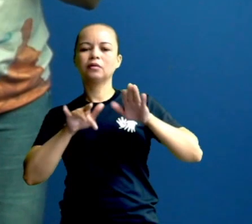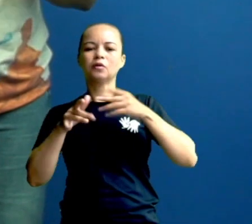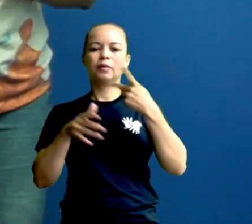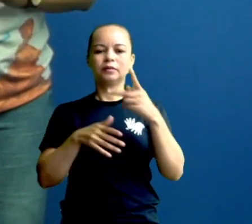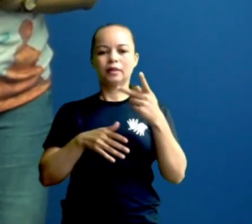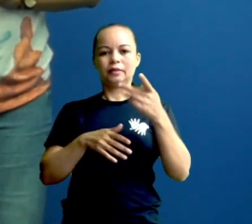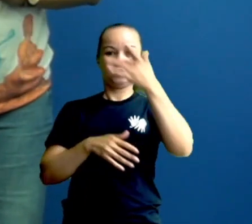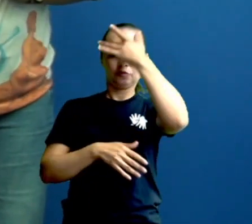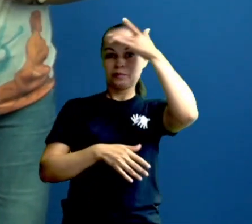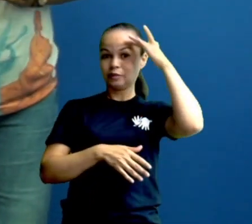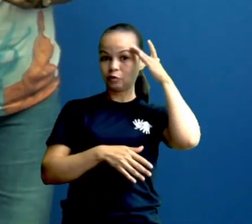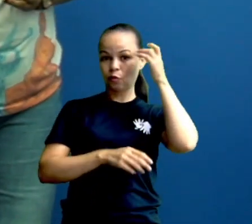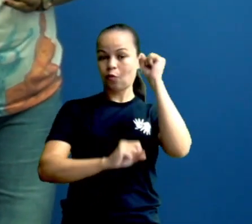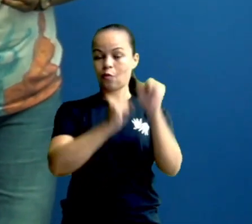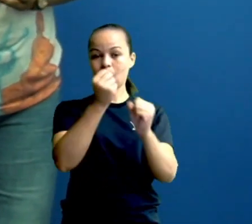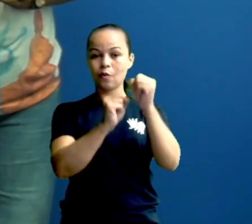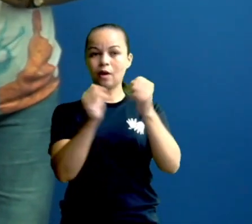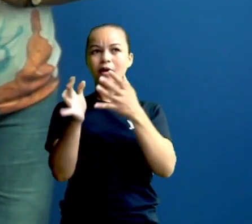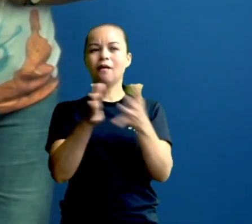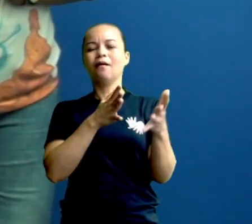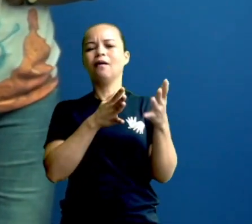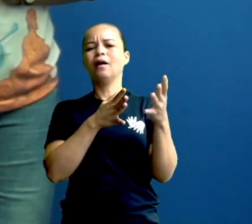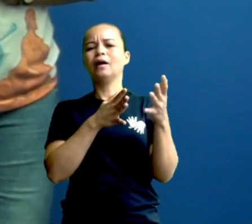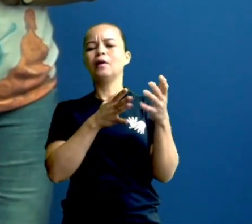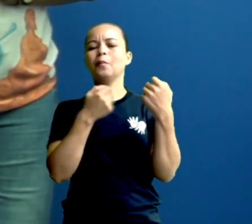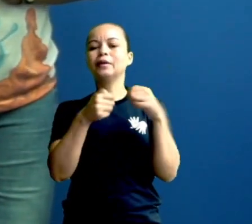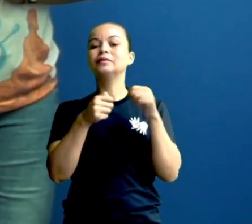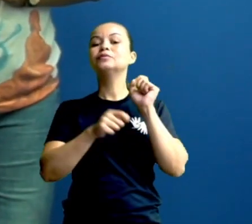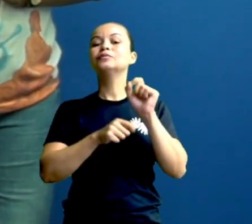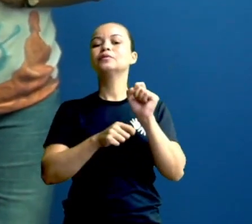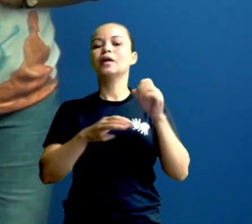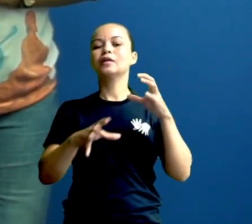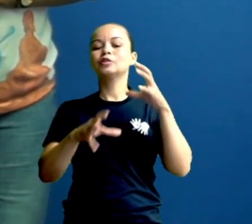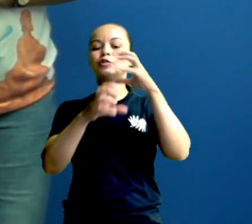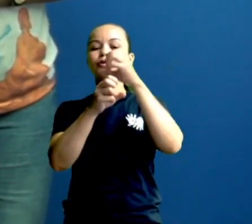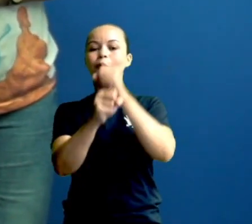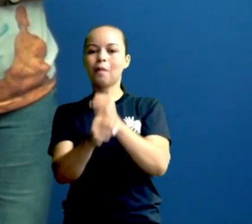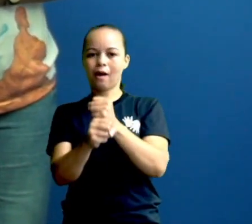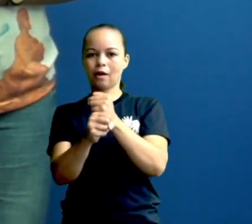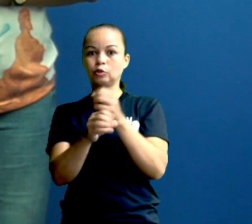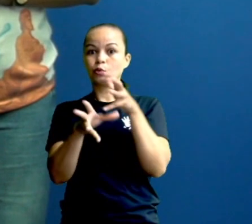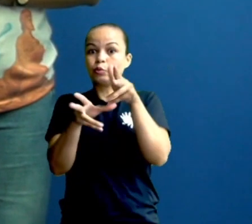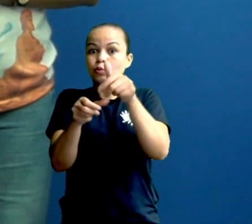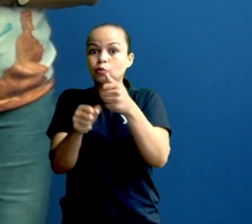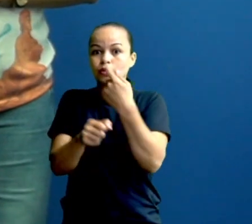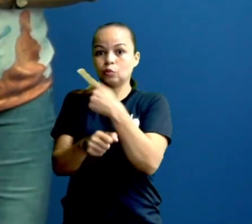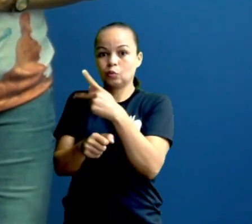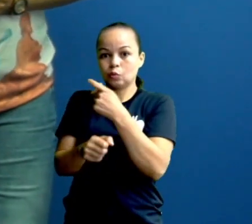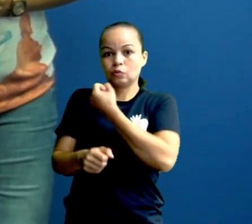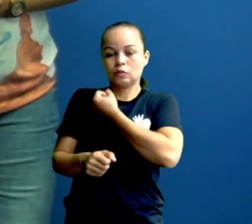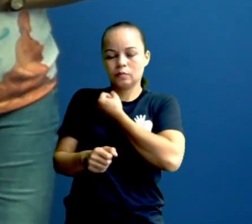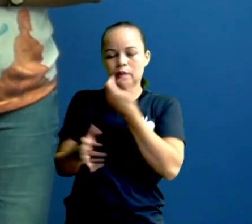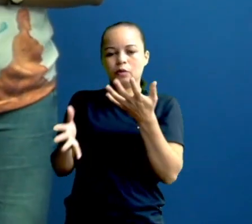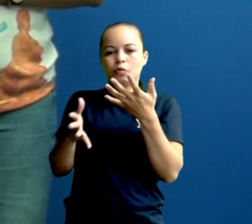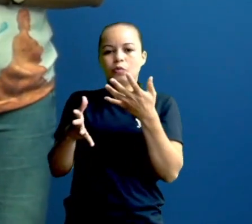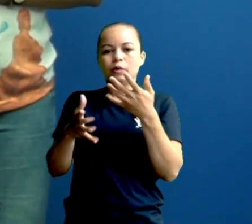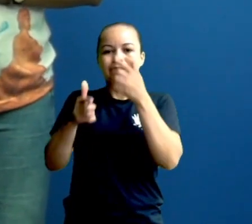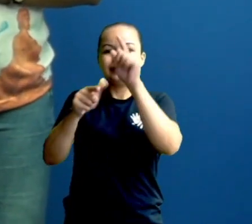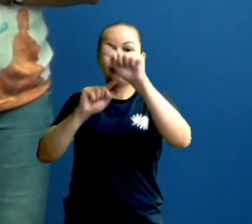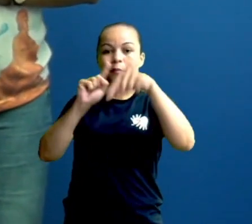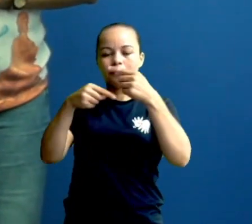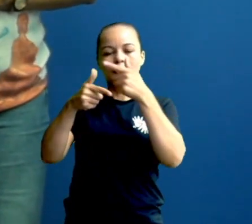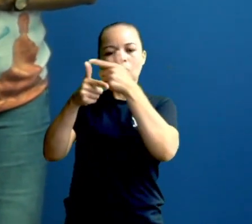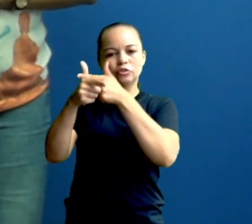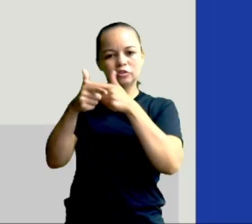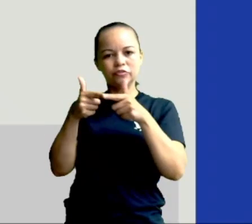funcionários, eu preciso o quê? Somar todos esses números e dividir pela quantidade de números que tem aí. Quantos números tem